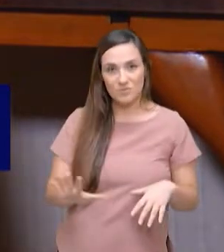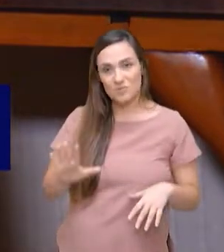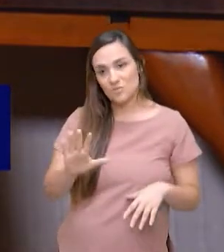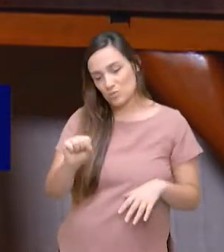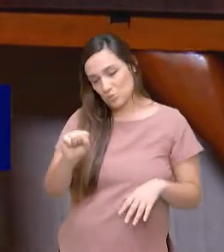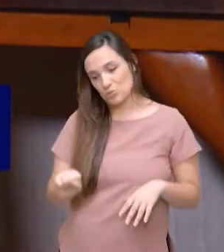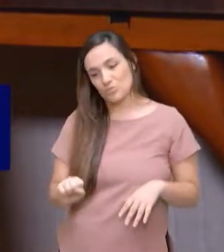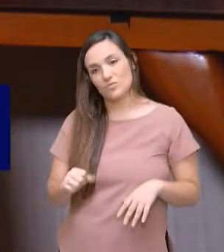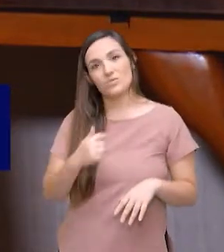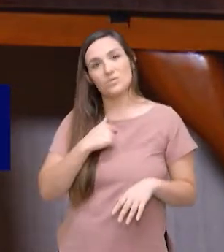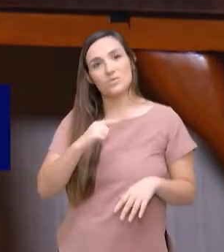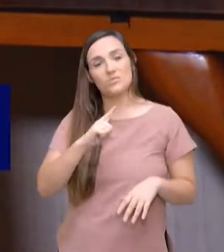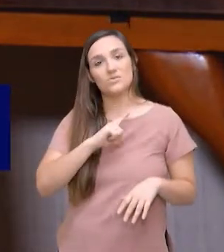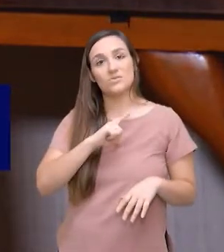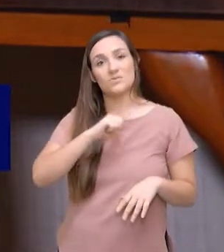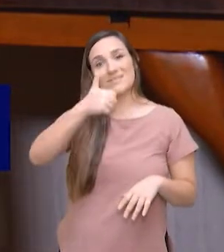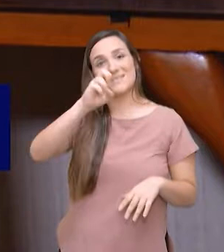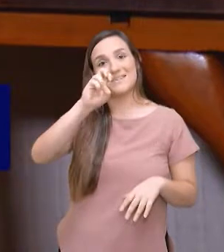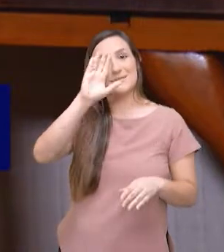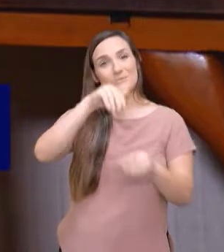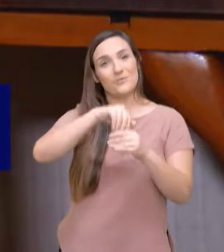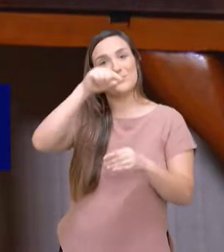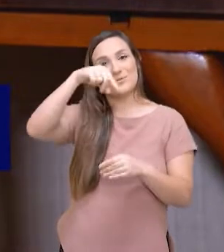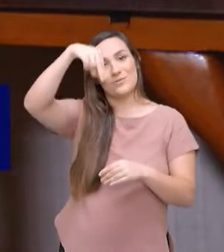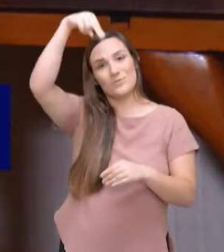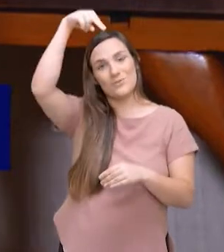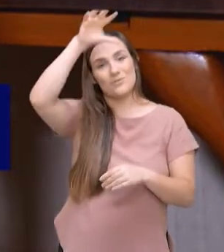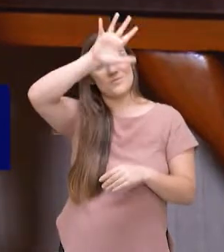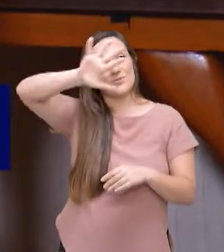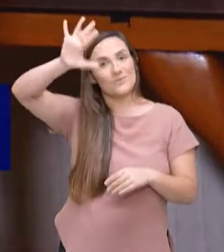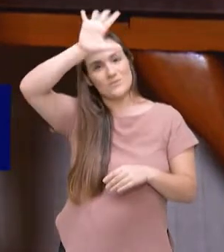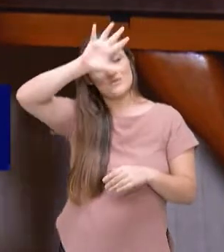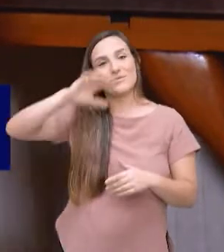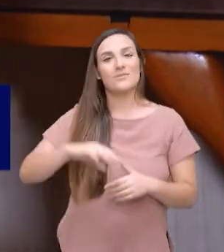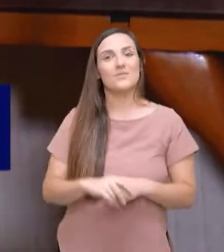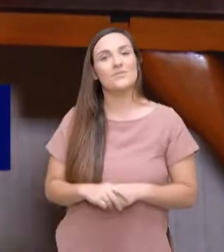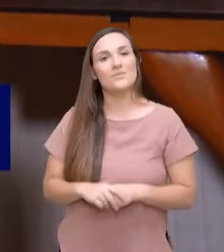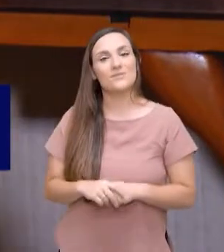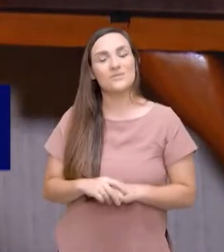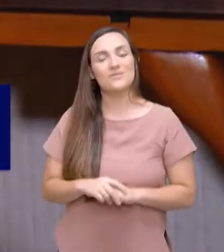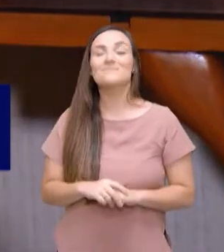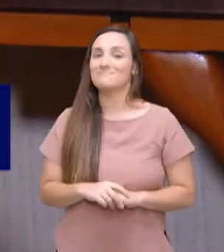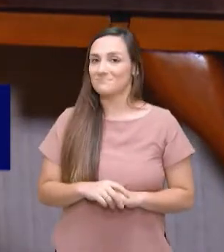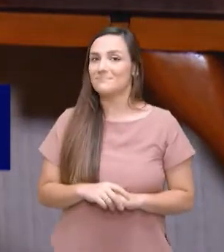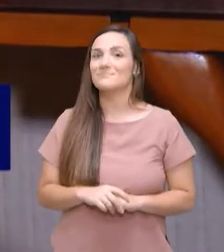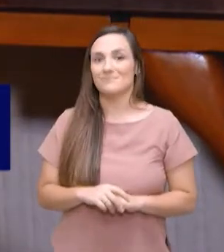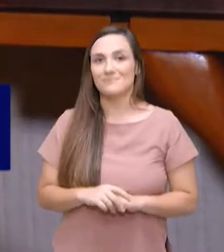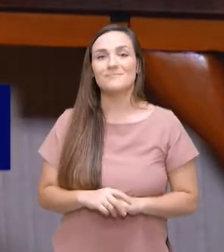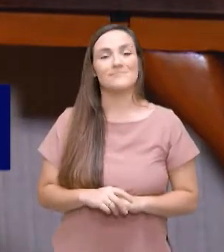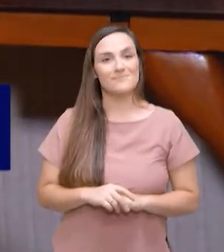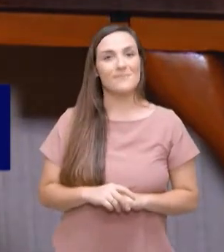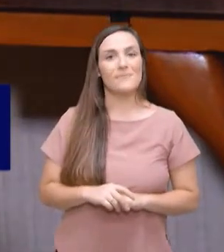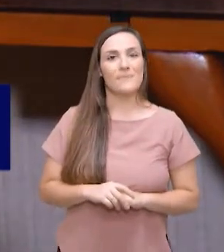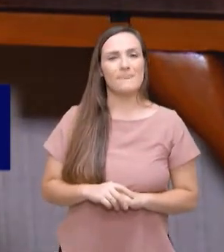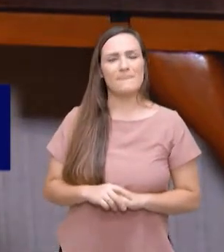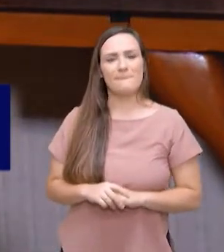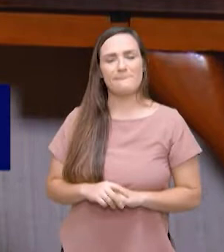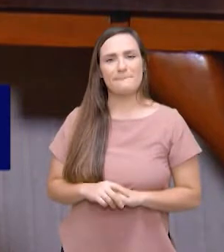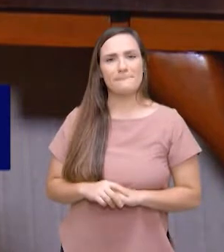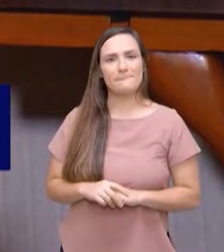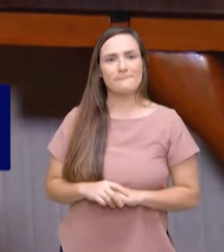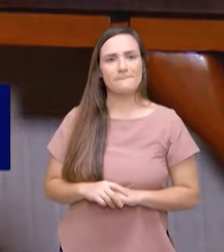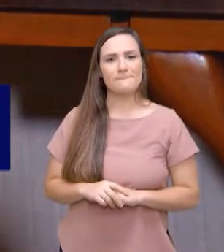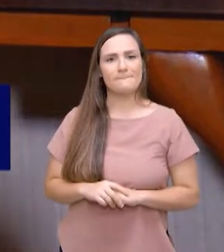15 votos no norte. 15 votos? 15 votos. De 7 mil. Aliás, a pessoa